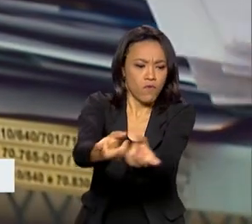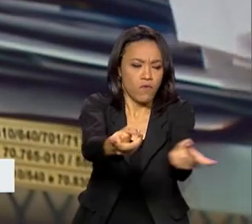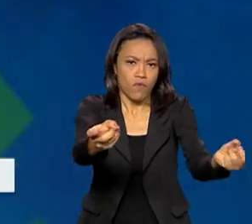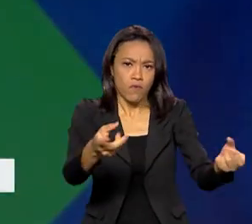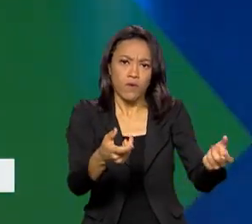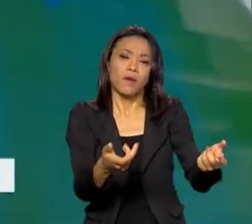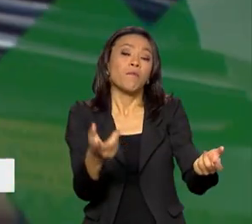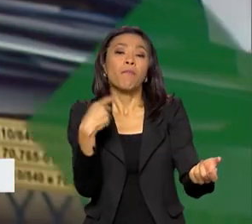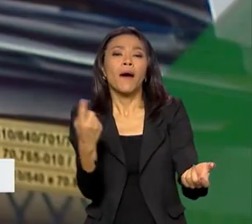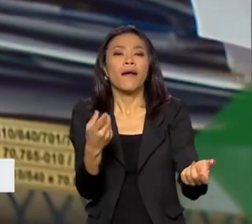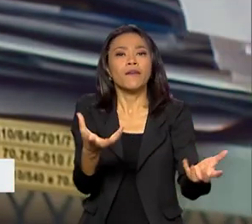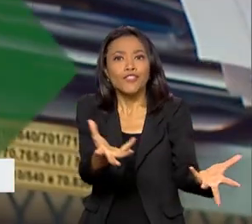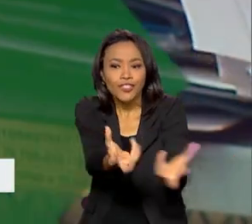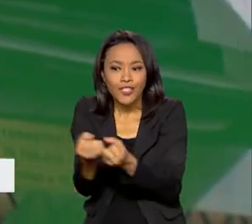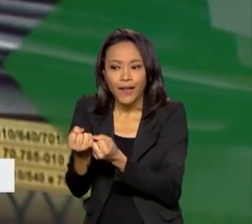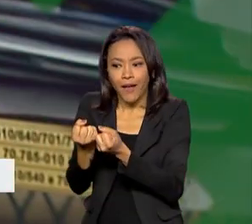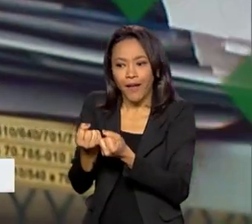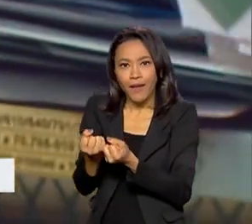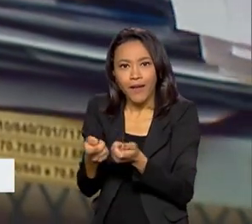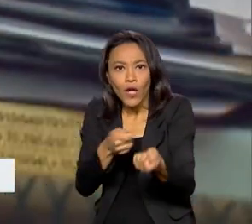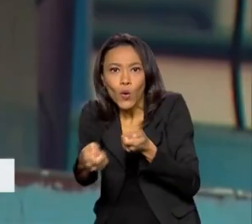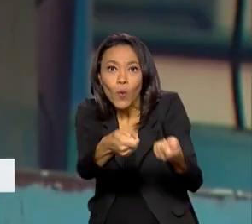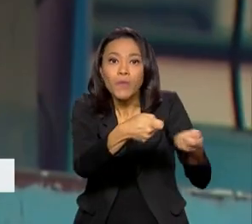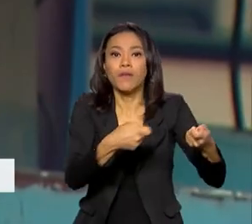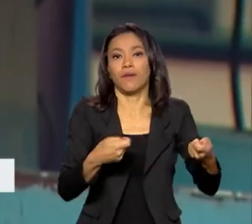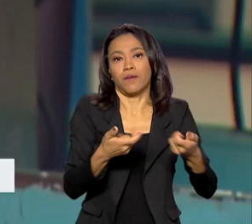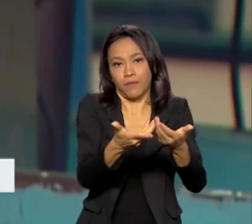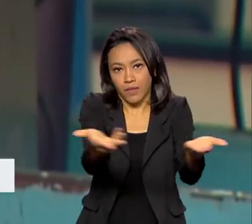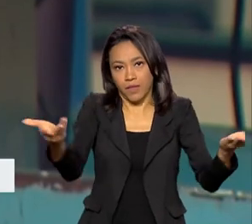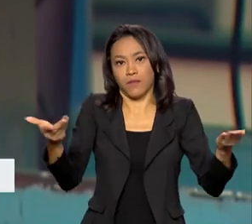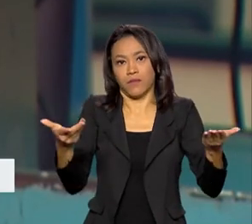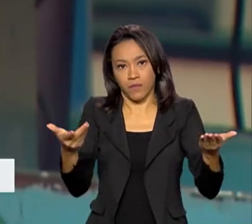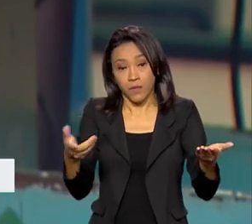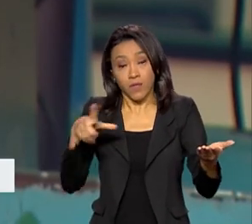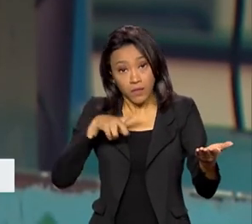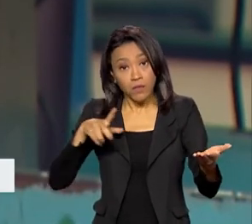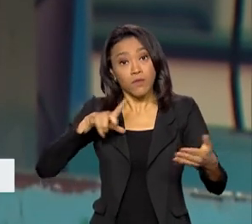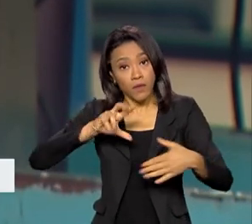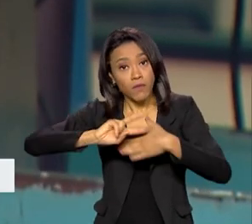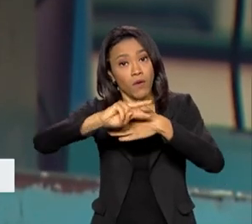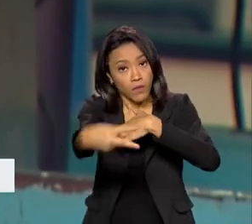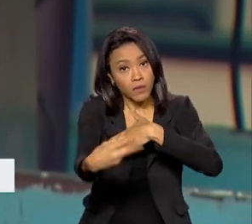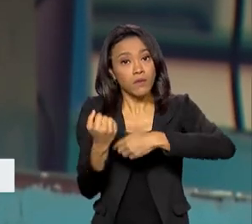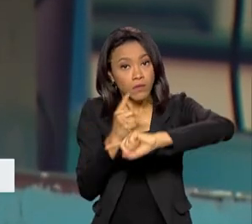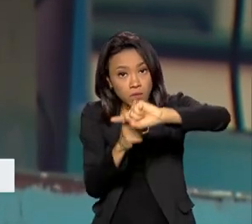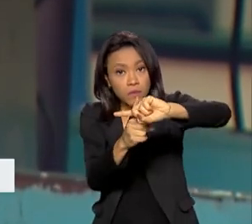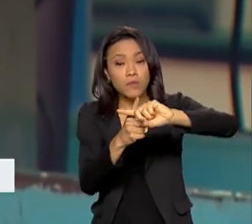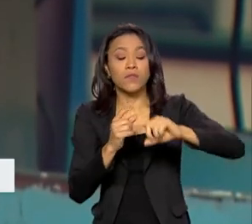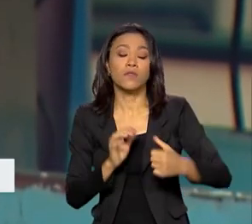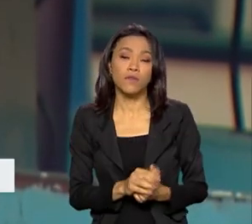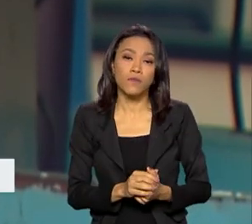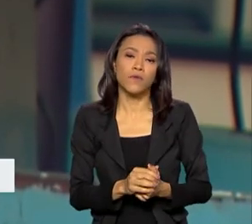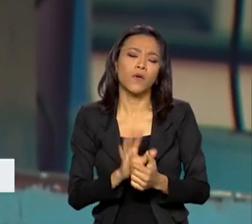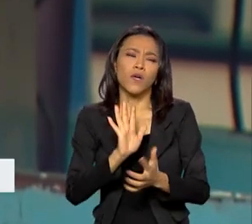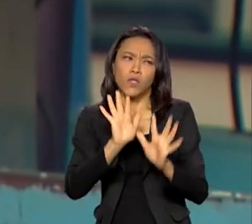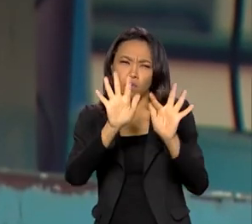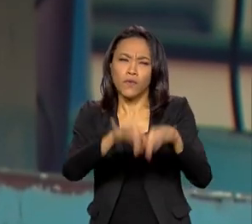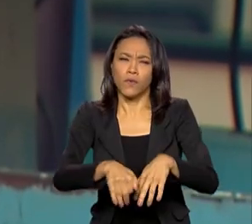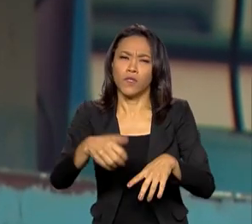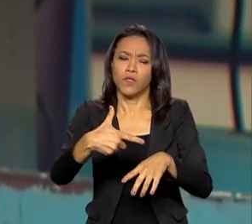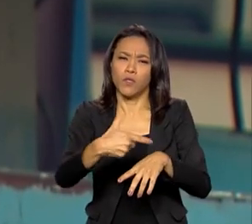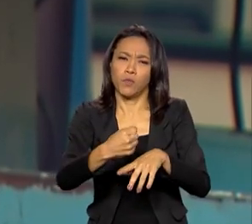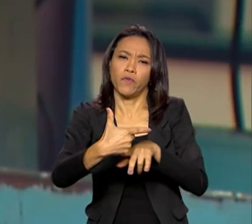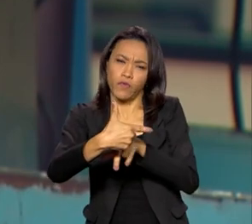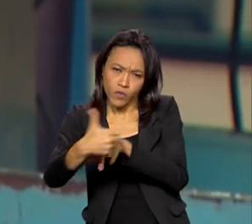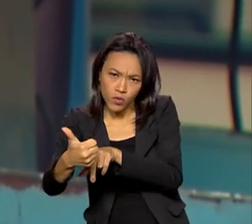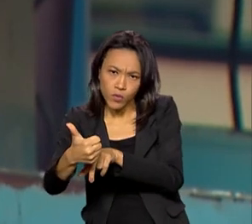gerar economicidade. Então, tudo isso gerou também um resultado muito positivo ao final de 2021,